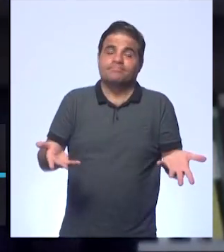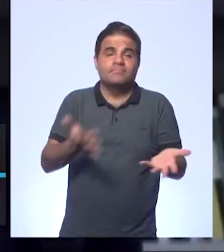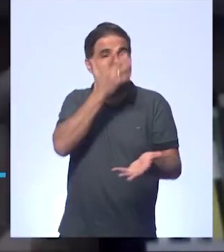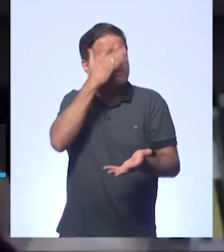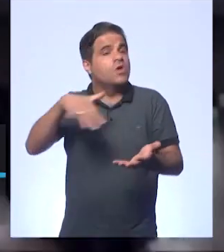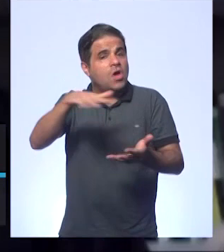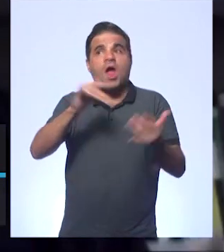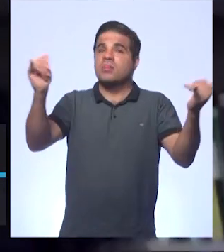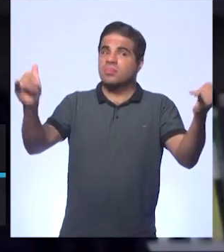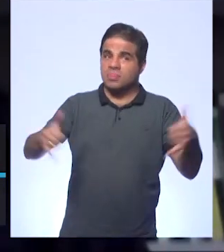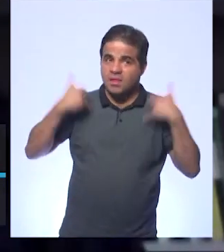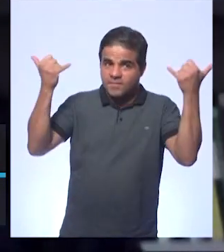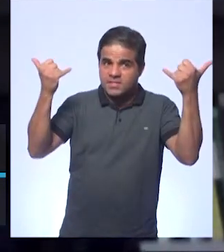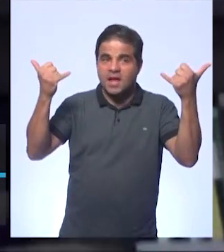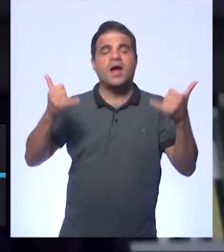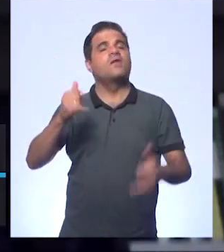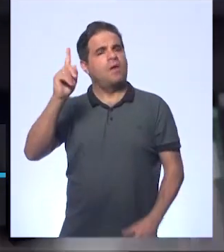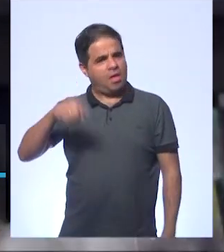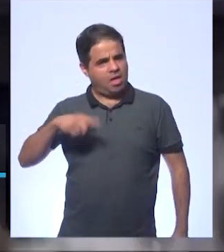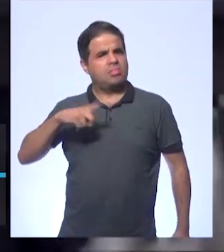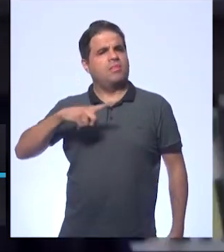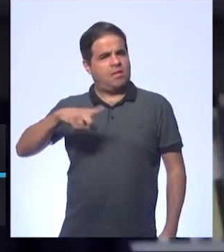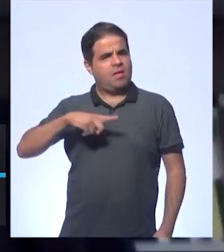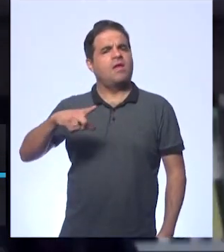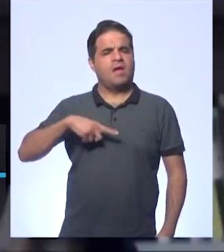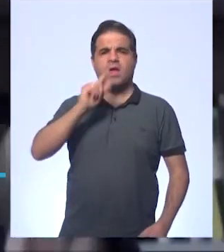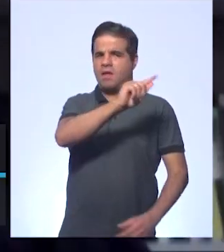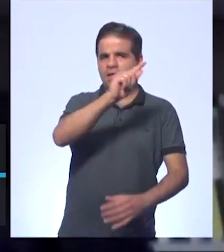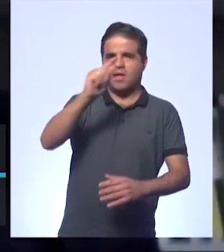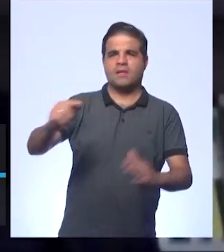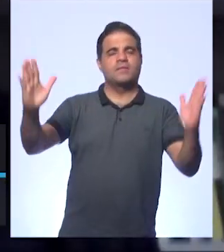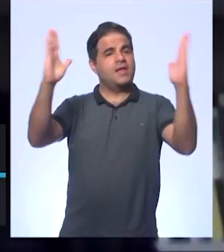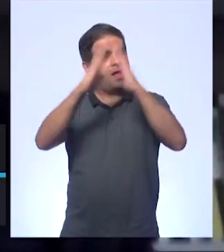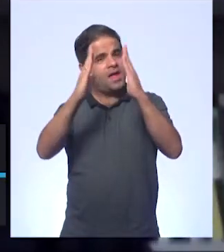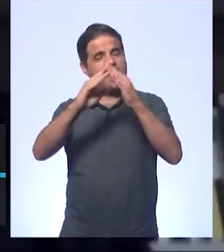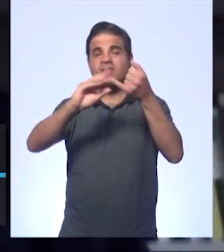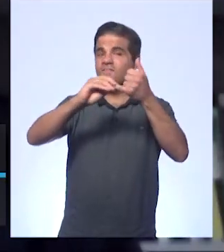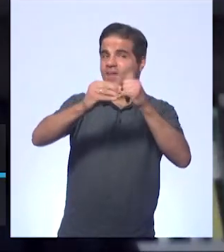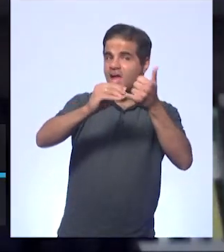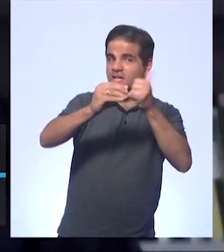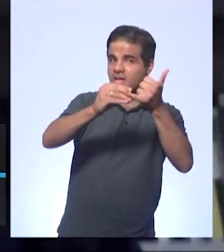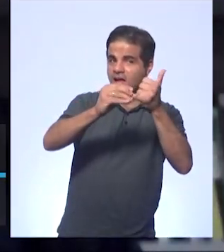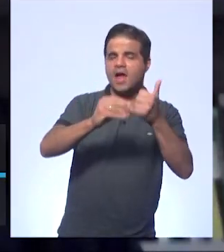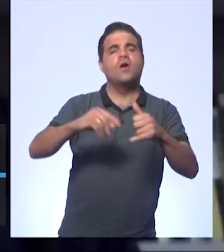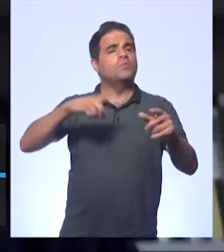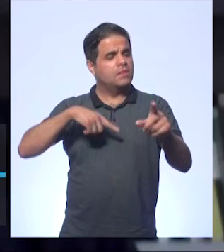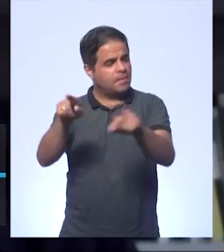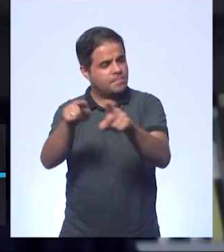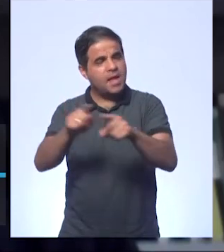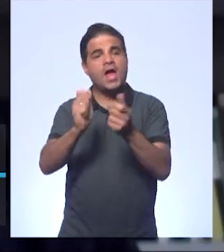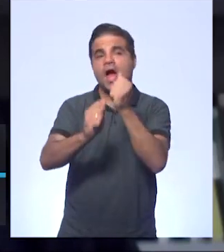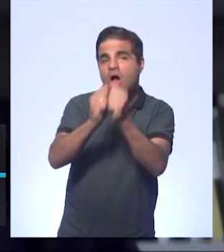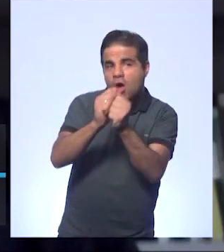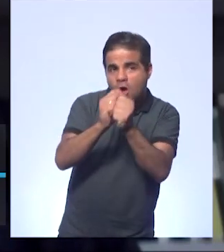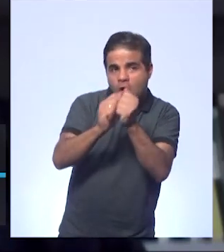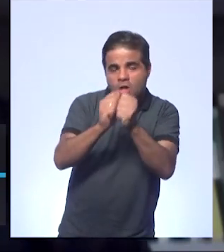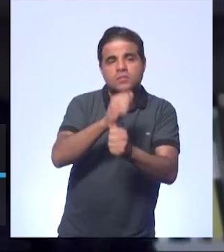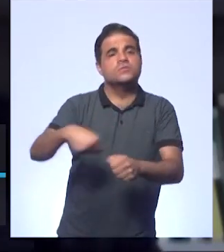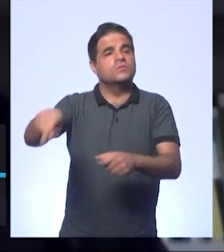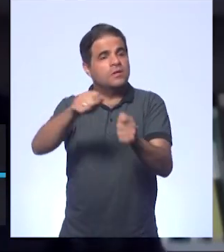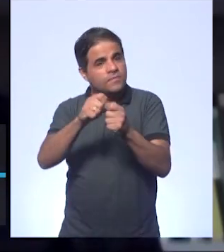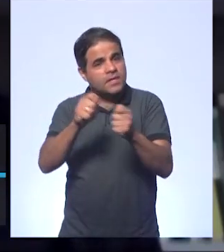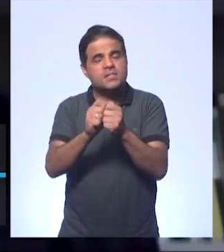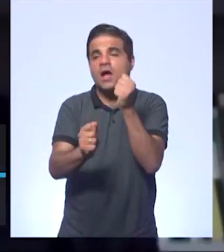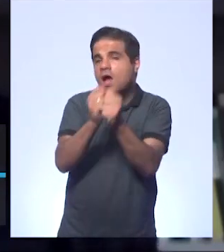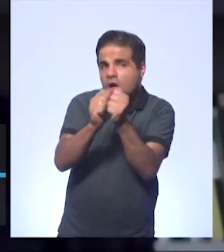faz aniversário, então vai ter aí em casa feijão. Também o arroz nós produzimos, mas